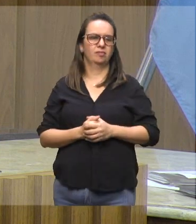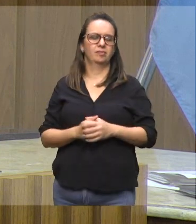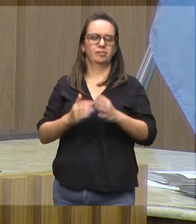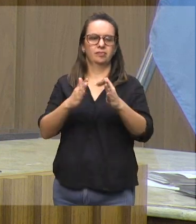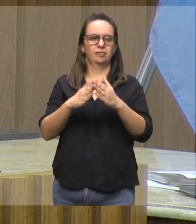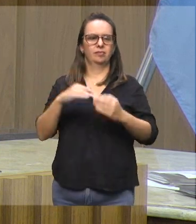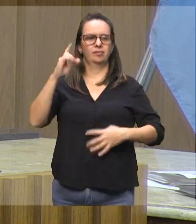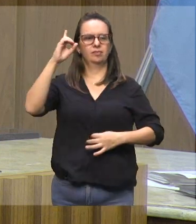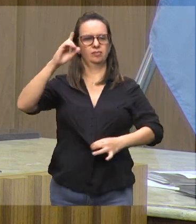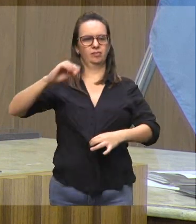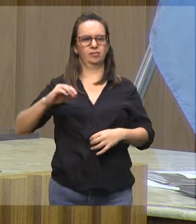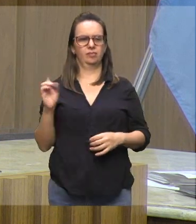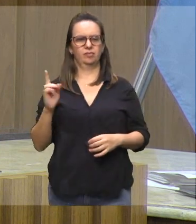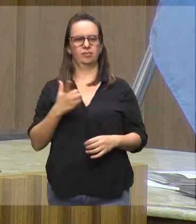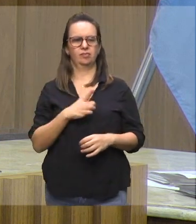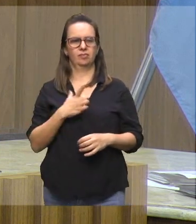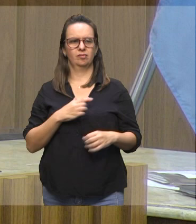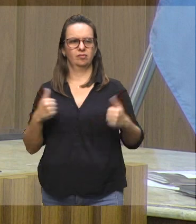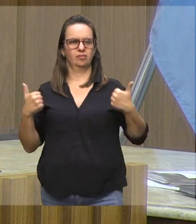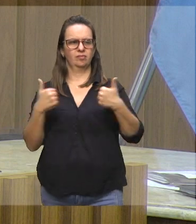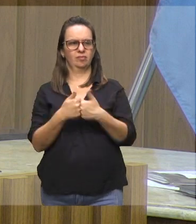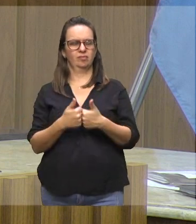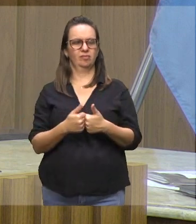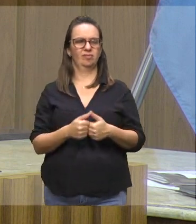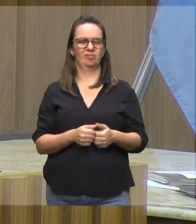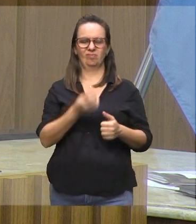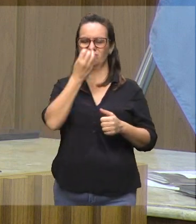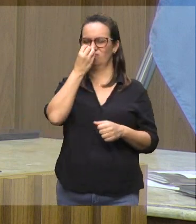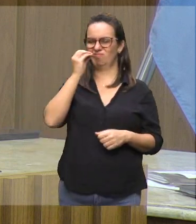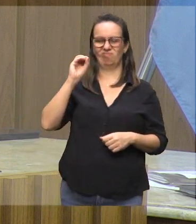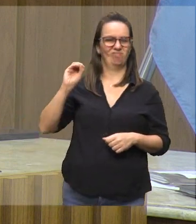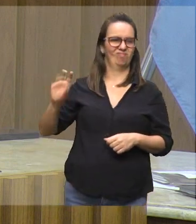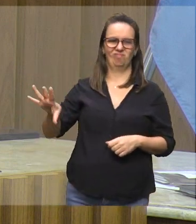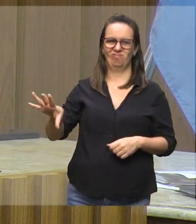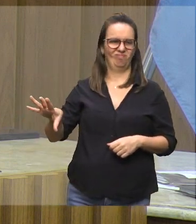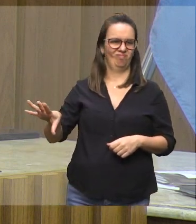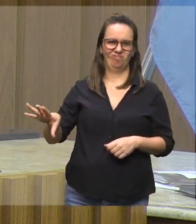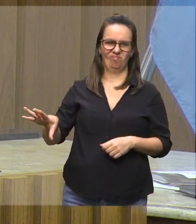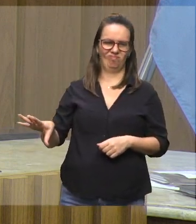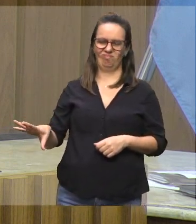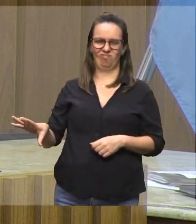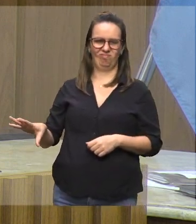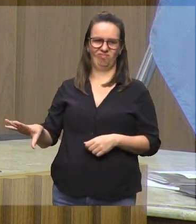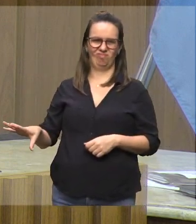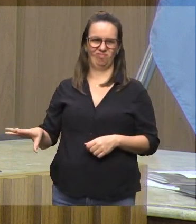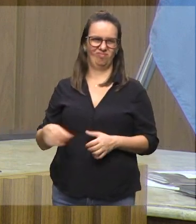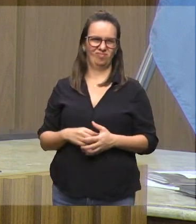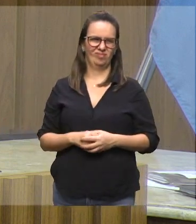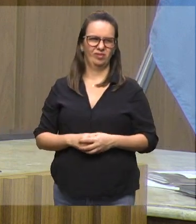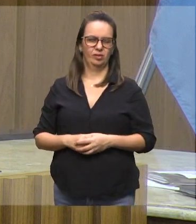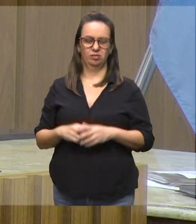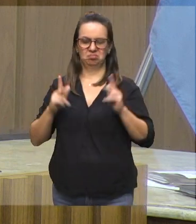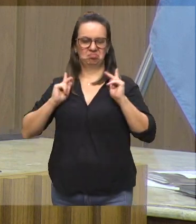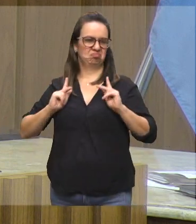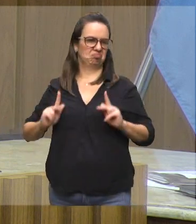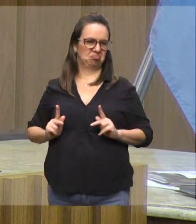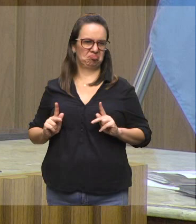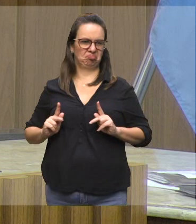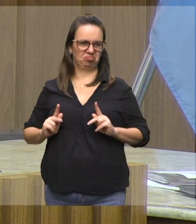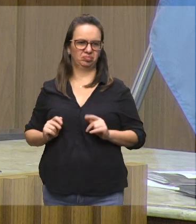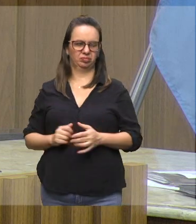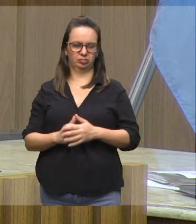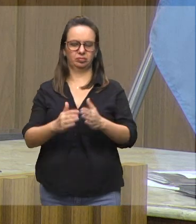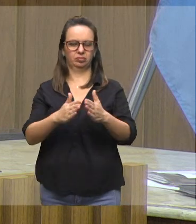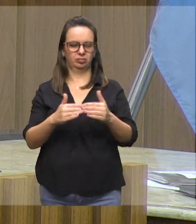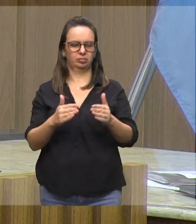é tratar o ser humano de uma maneira degradante. Então, faça essa provocação à Voa, então, que